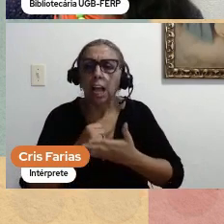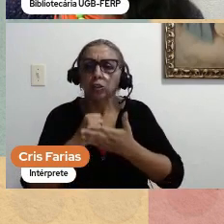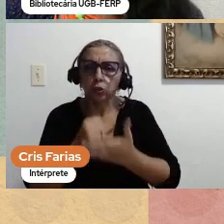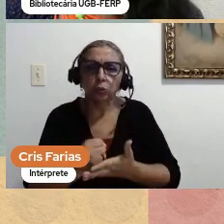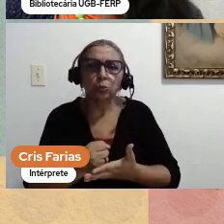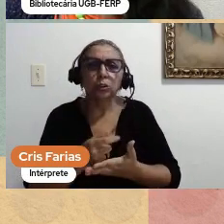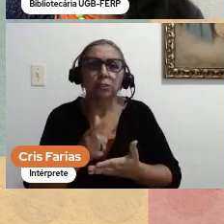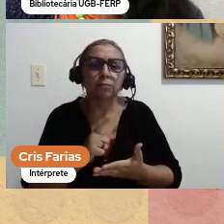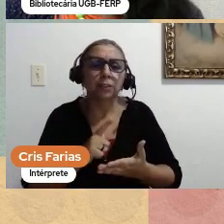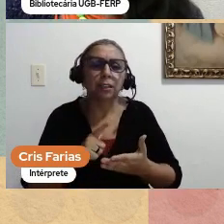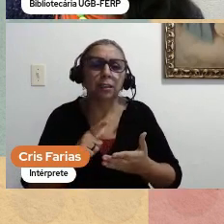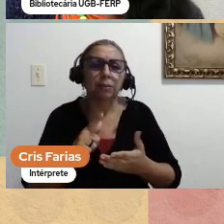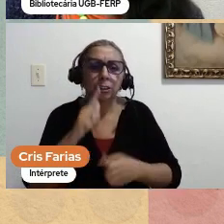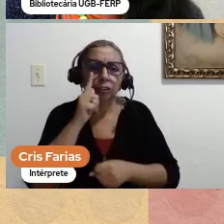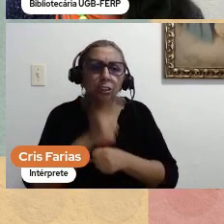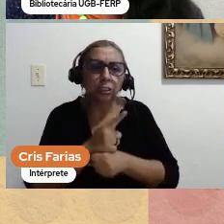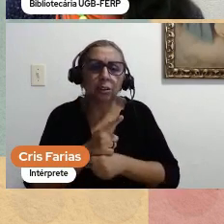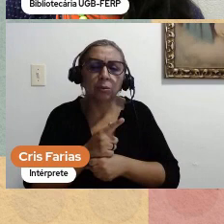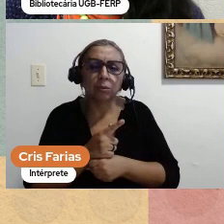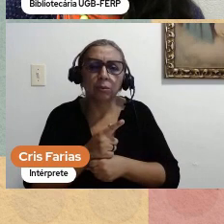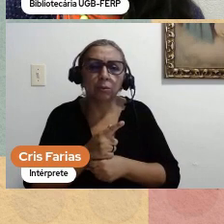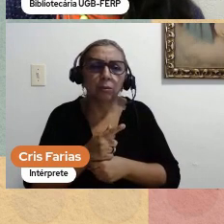que a gestão esteja